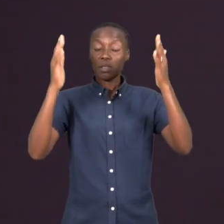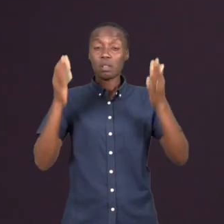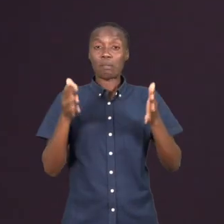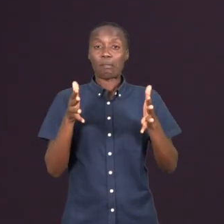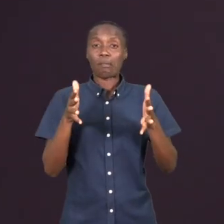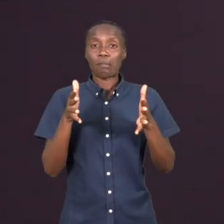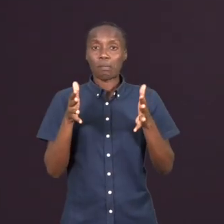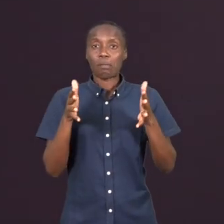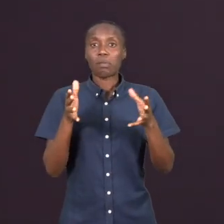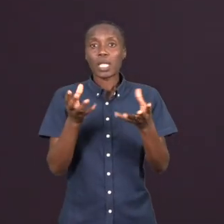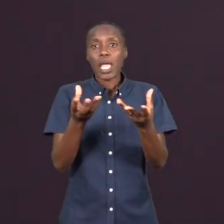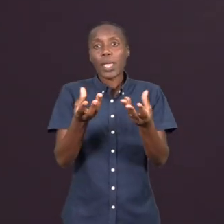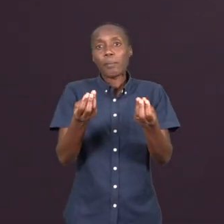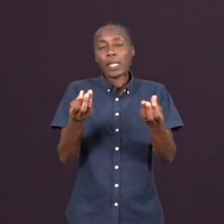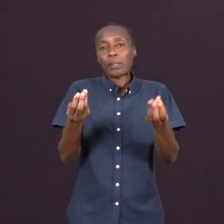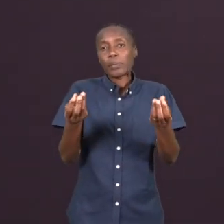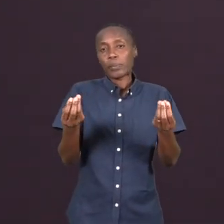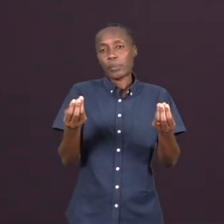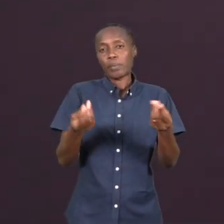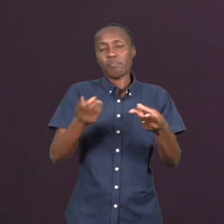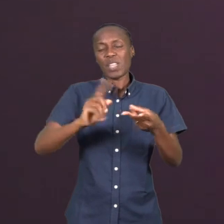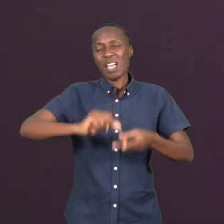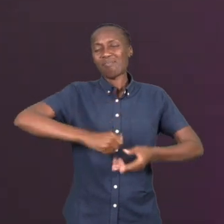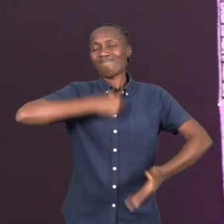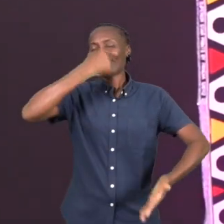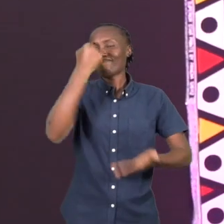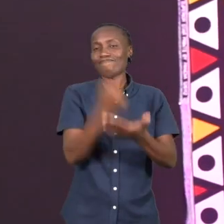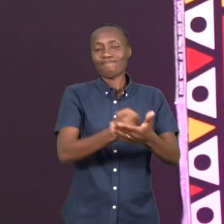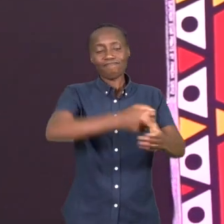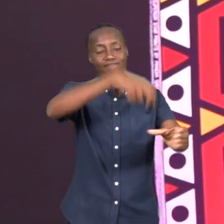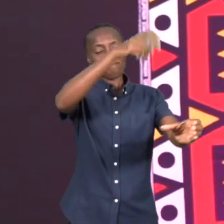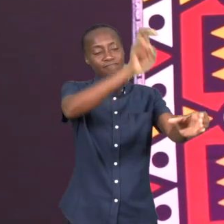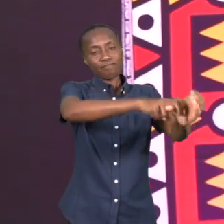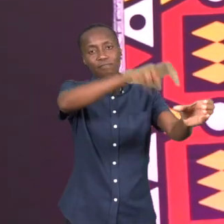Apesar do medo e da insegurança, eu decidi sair de casa.